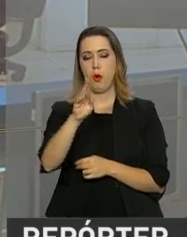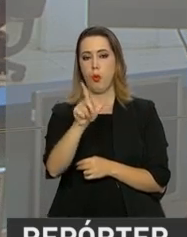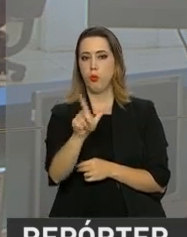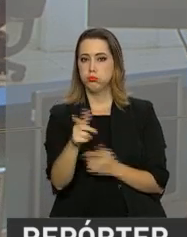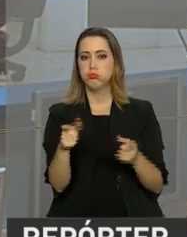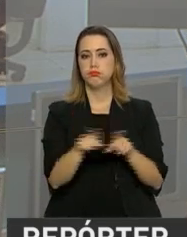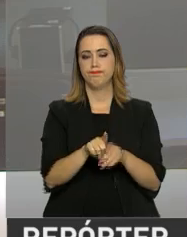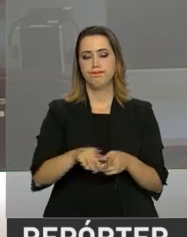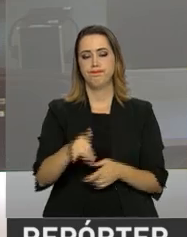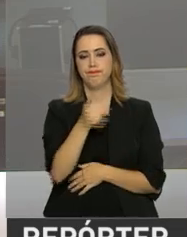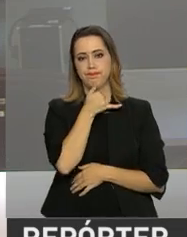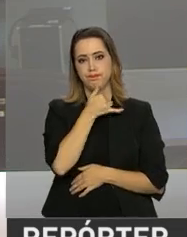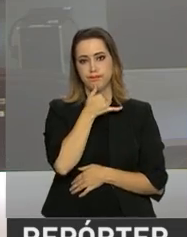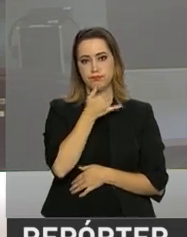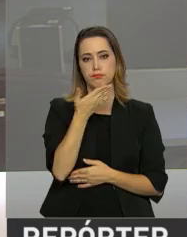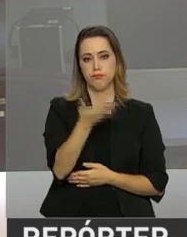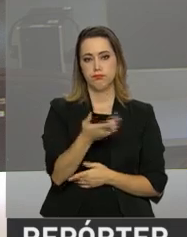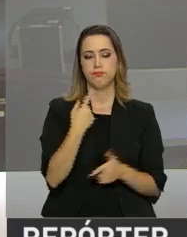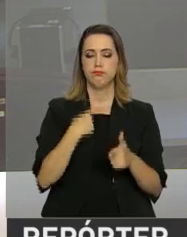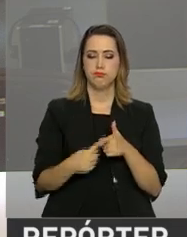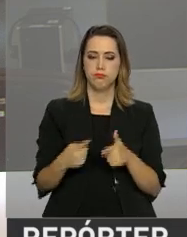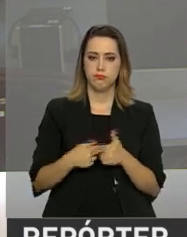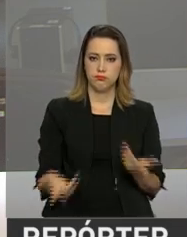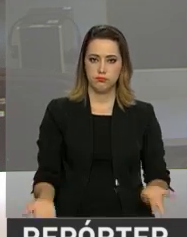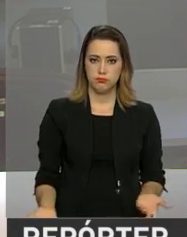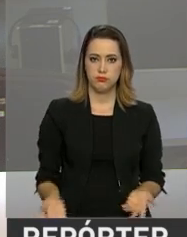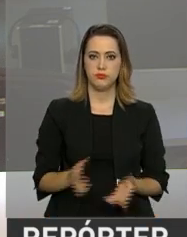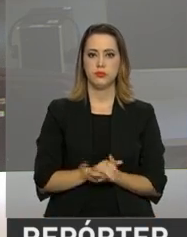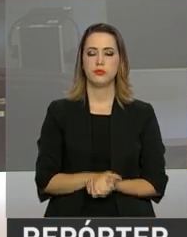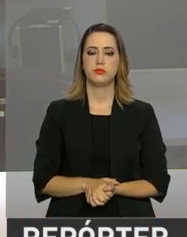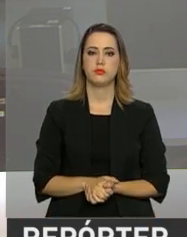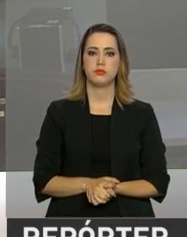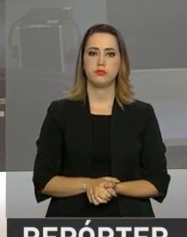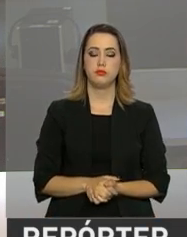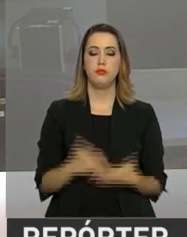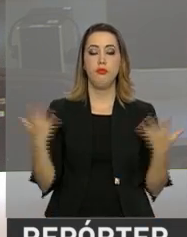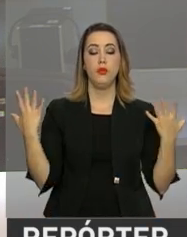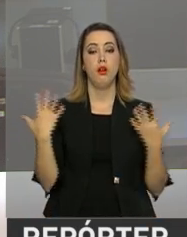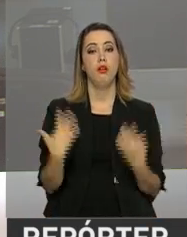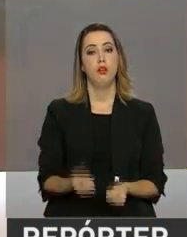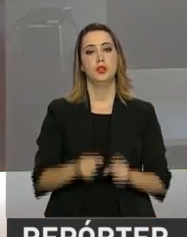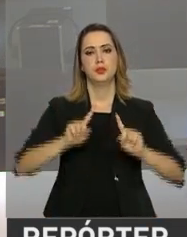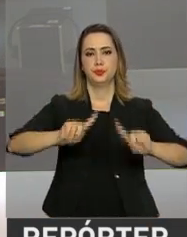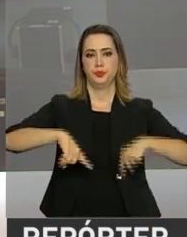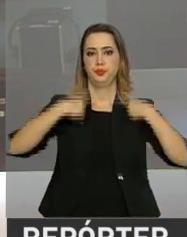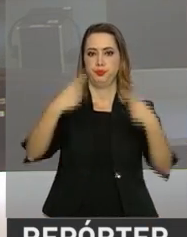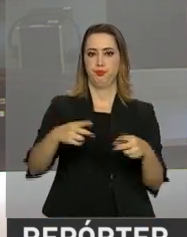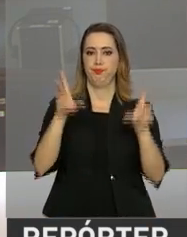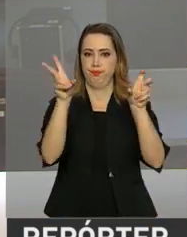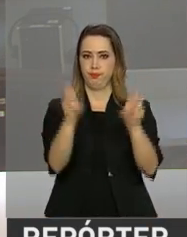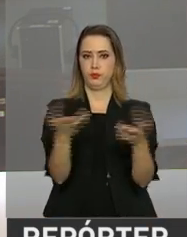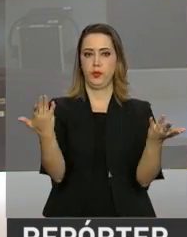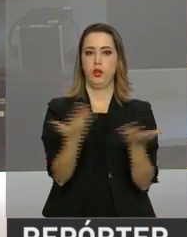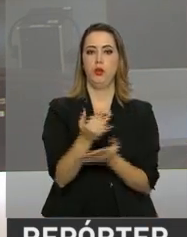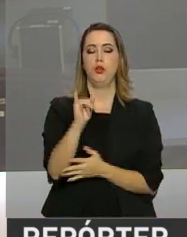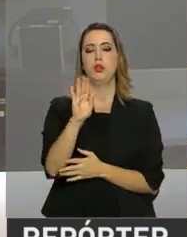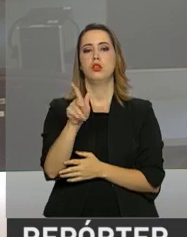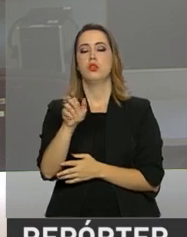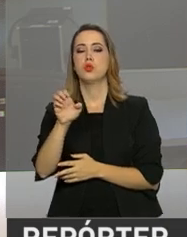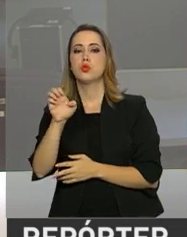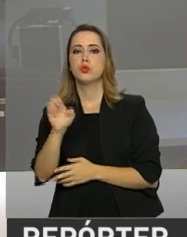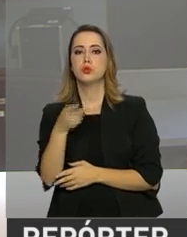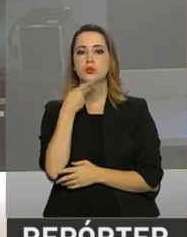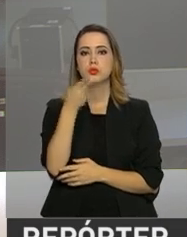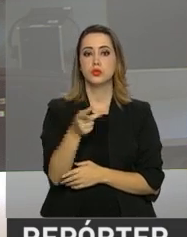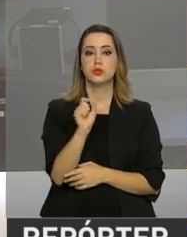a tragédia Vamos falar agora de outro assunto né o IBGE divulgou hoje que entre agosto e outubro deste ano